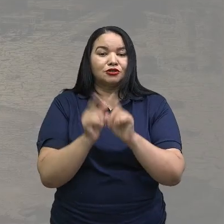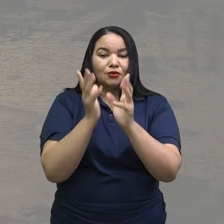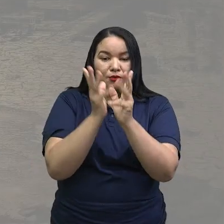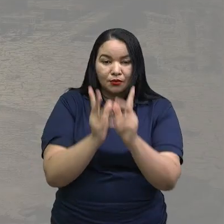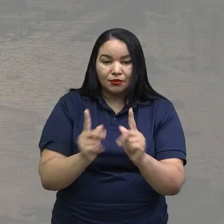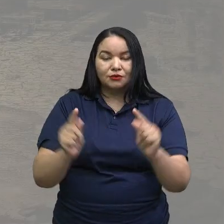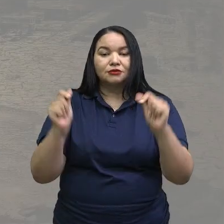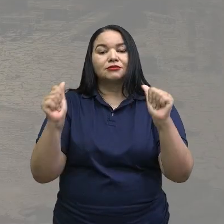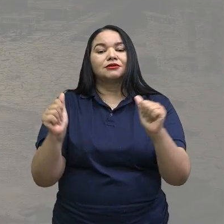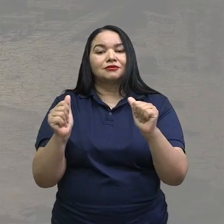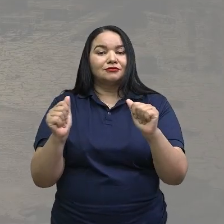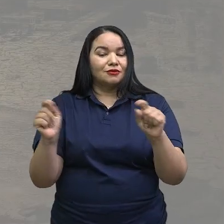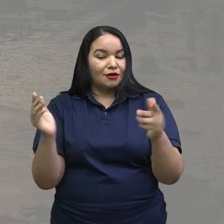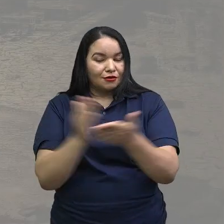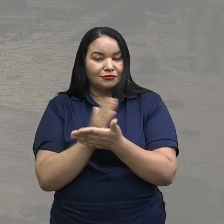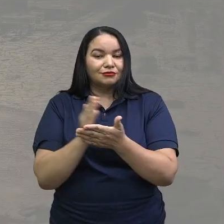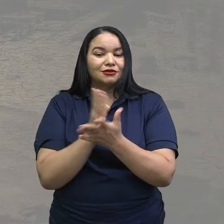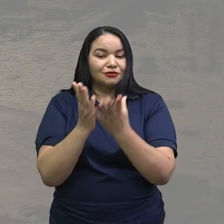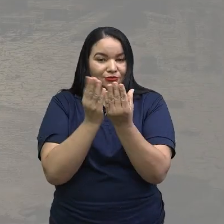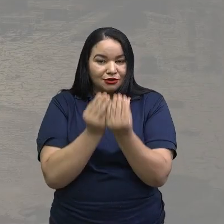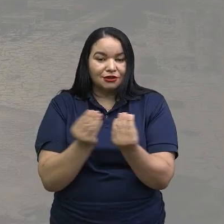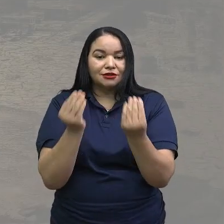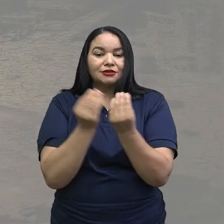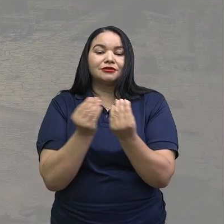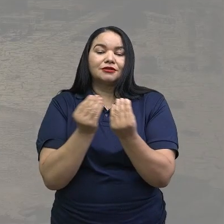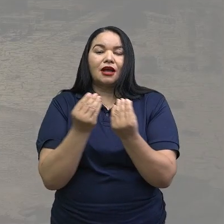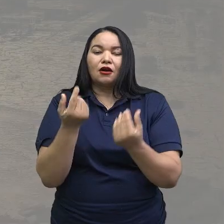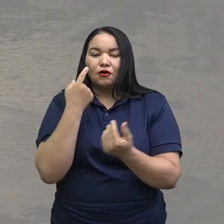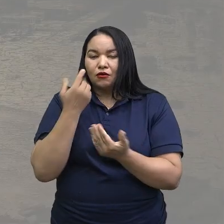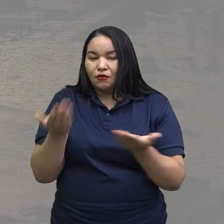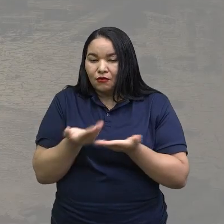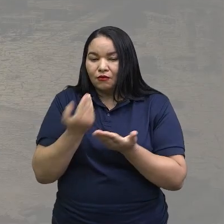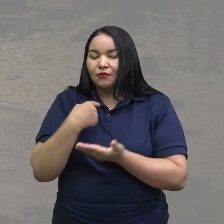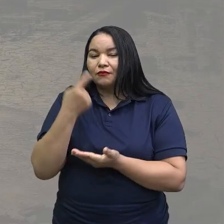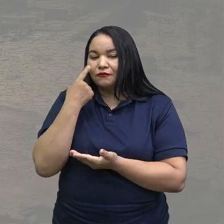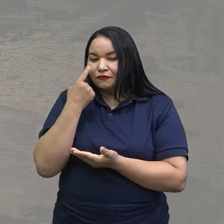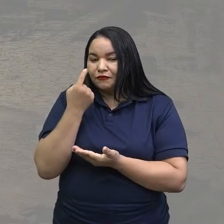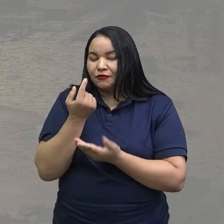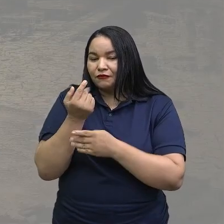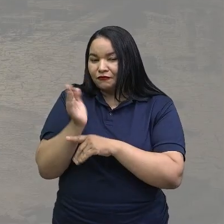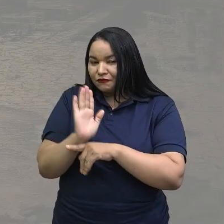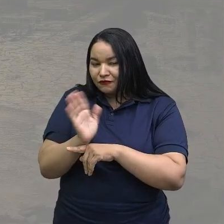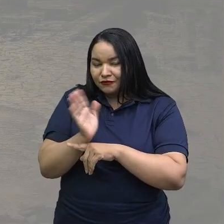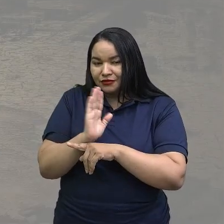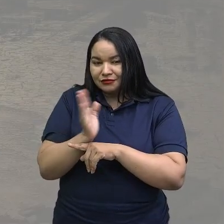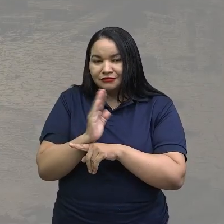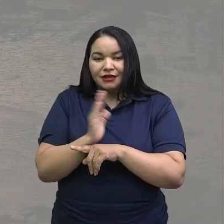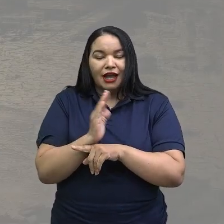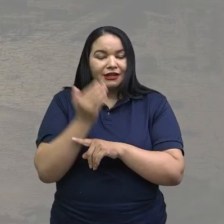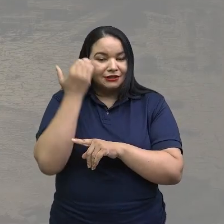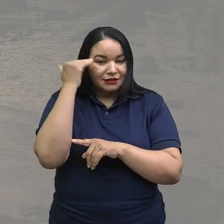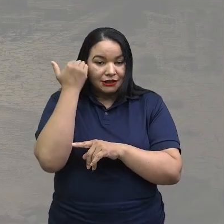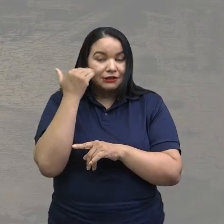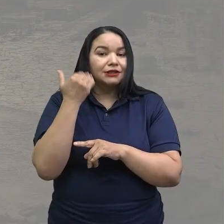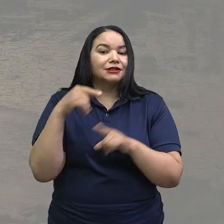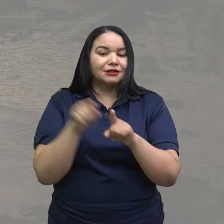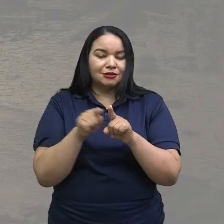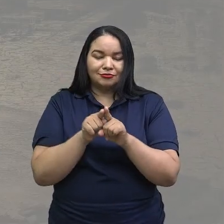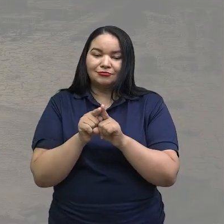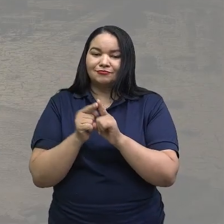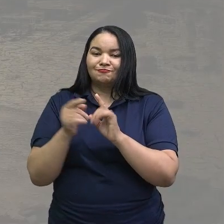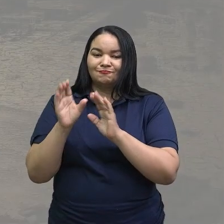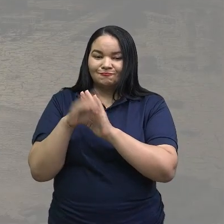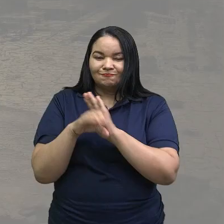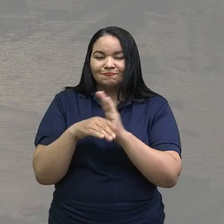de alguns materiais, tá? E para isso, a gente vai ver agora um vídeo, né, para entender melhor sobre esse conceito